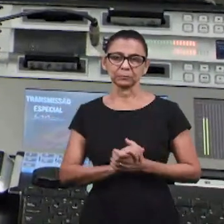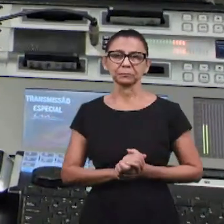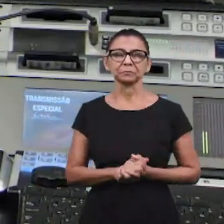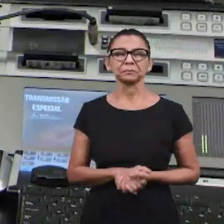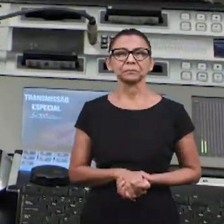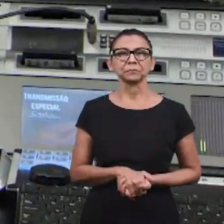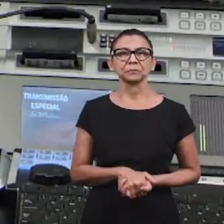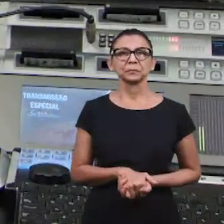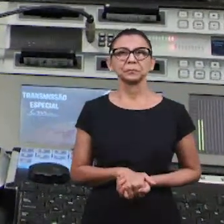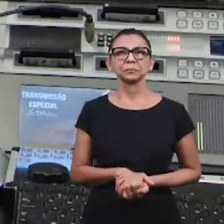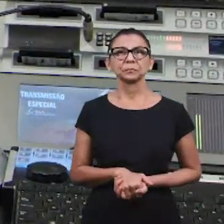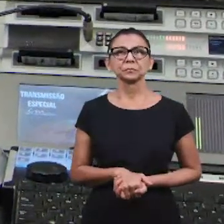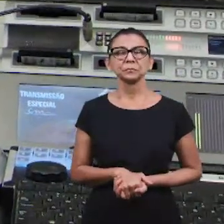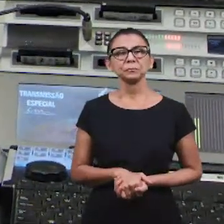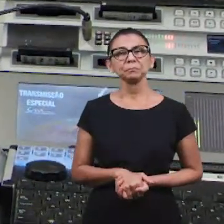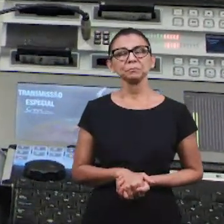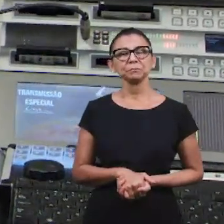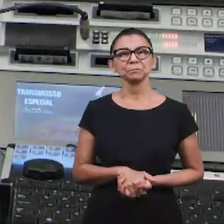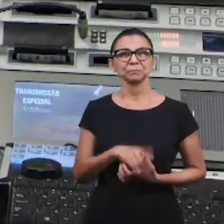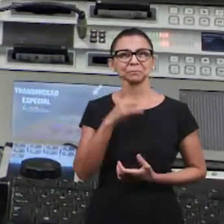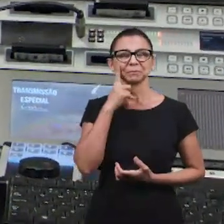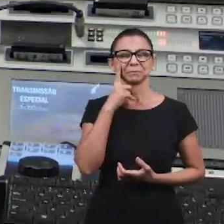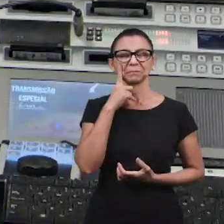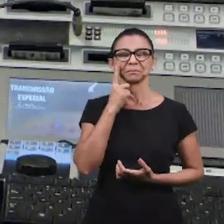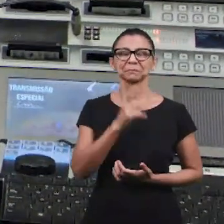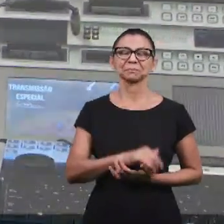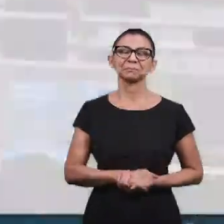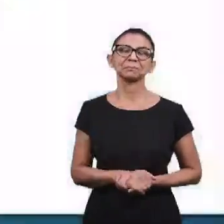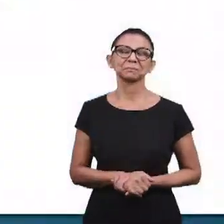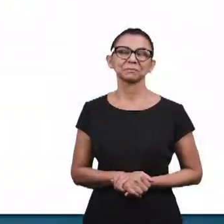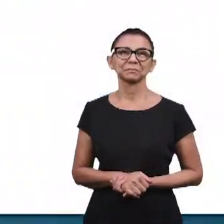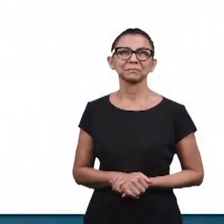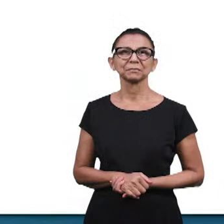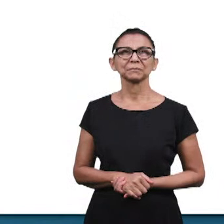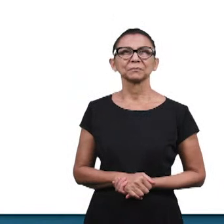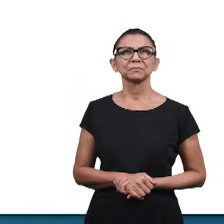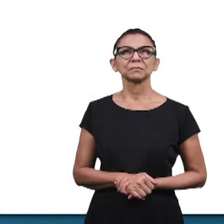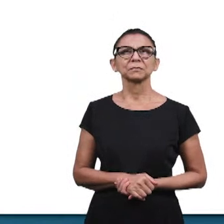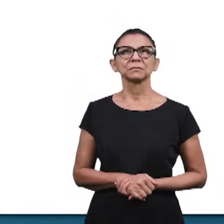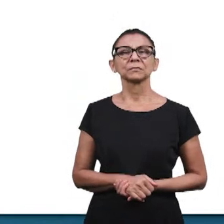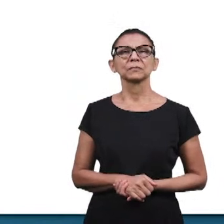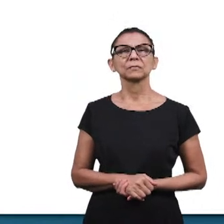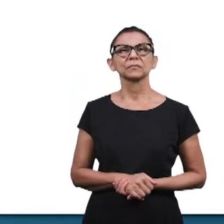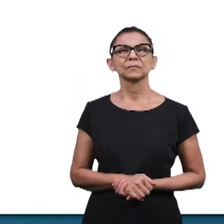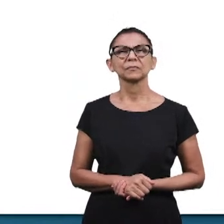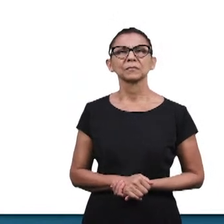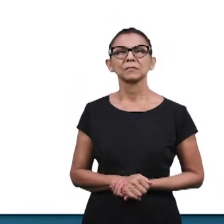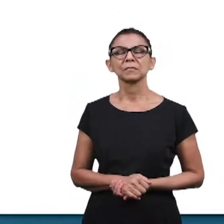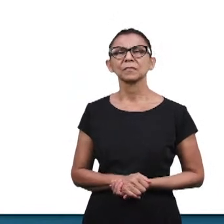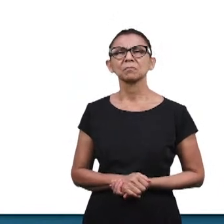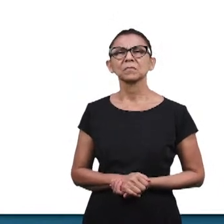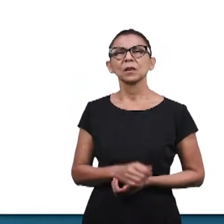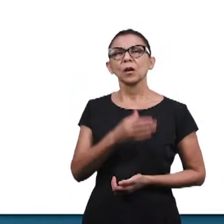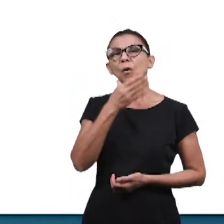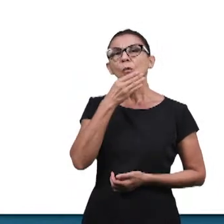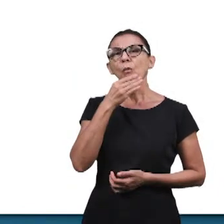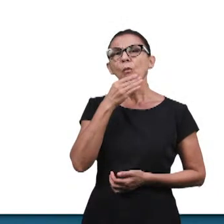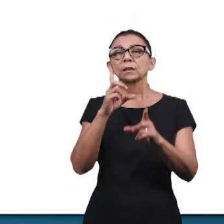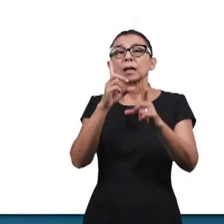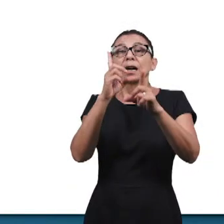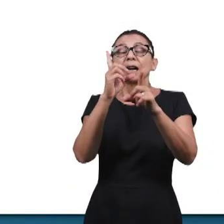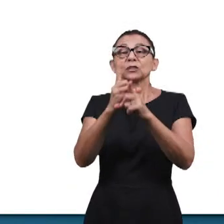e ungidos. E a quinta pergunta, ela diz assim, vamos ler. Quais foram as reações daquele homem que